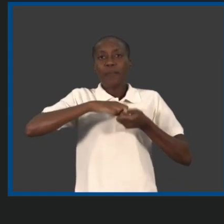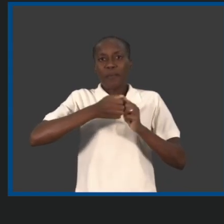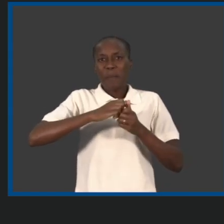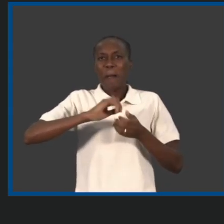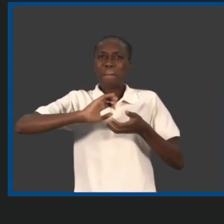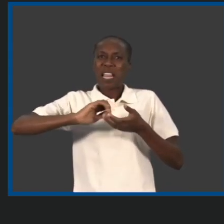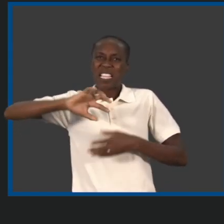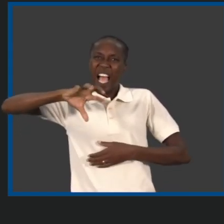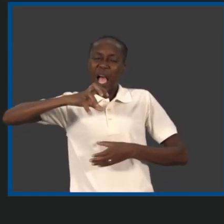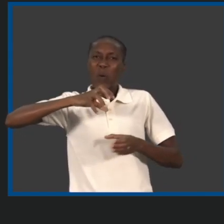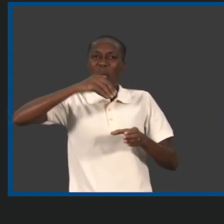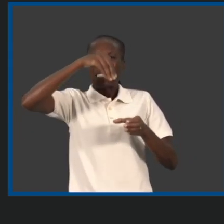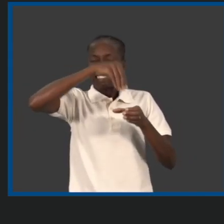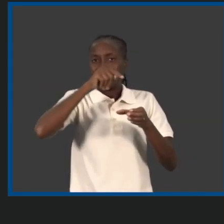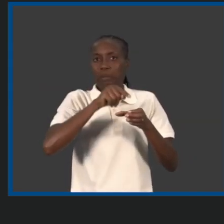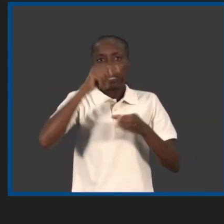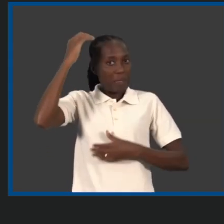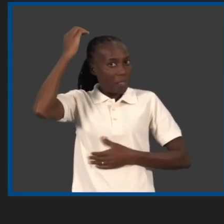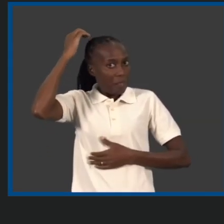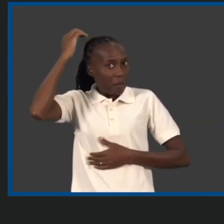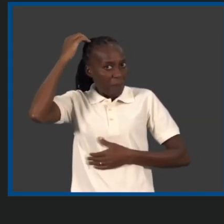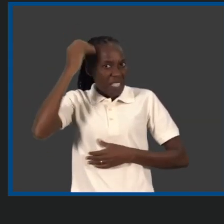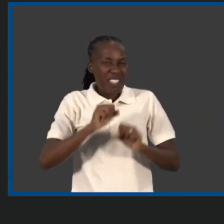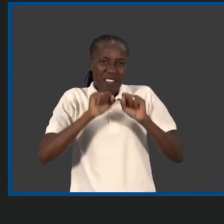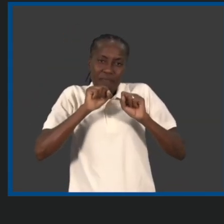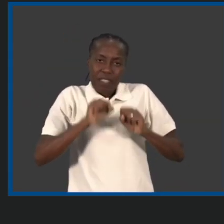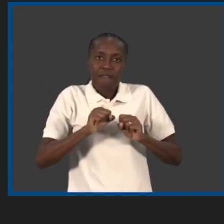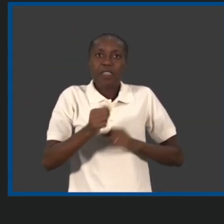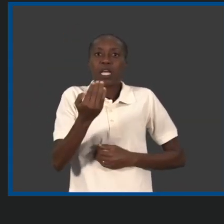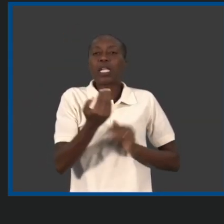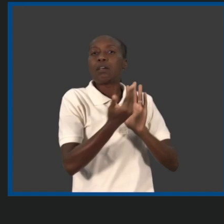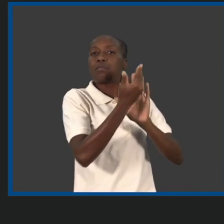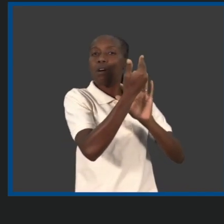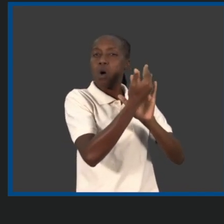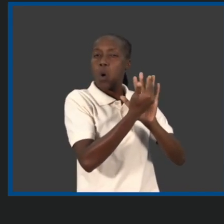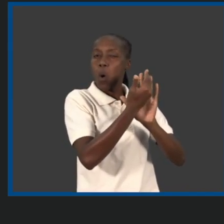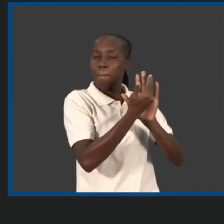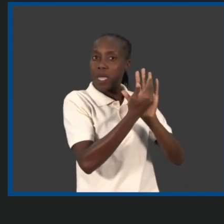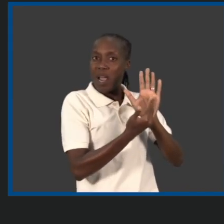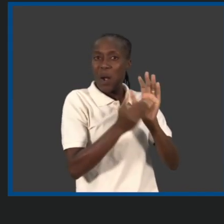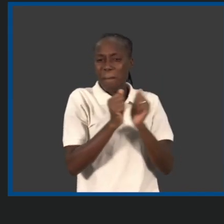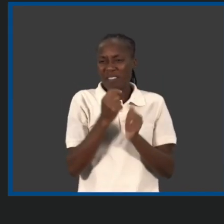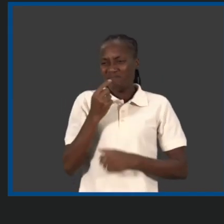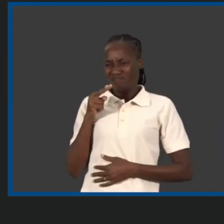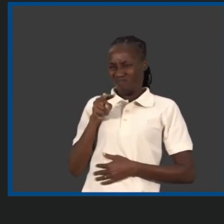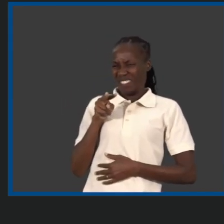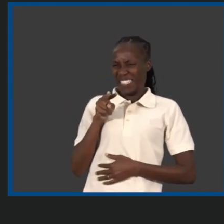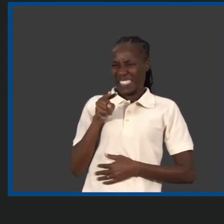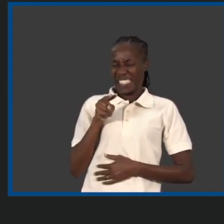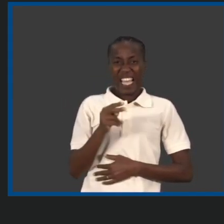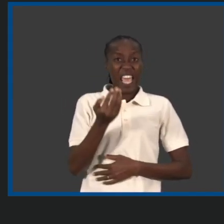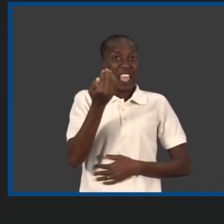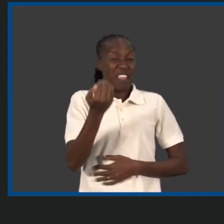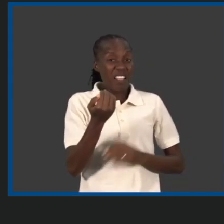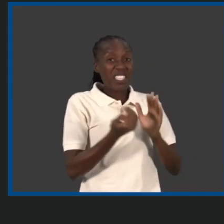já acumulado, e que a criança tinha que operar. Mas, nessa ordem de ideia, ela não podia operar, porque era